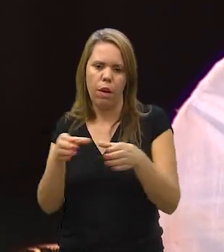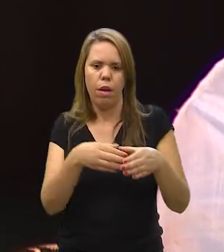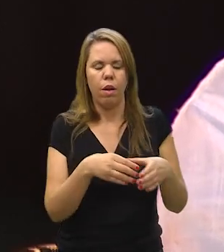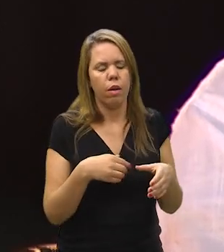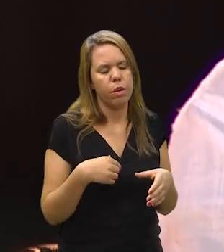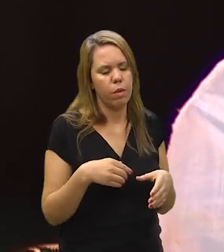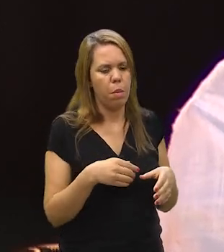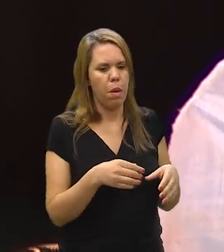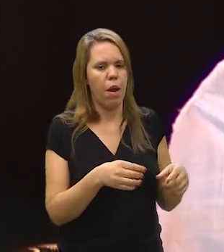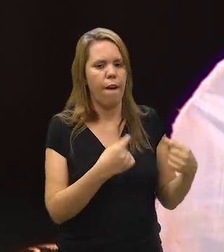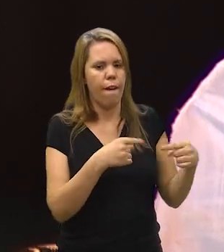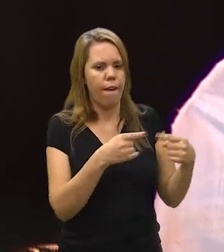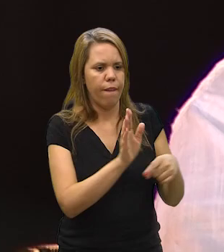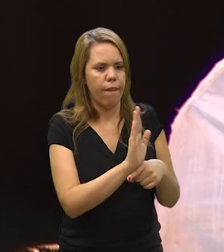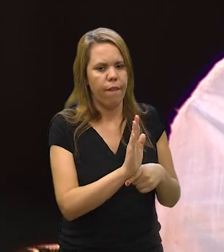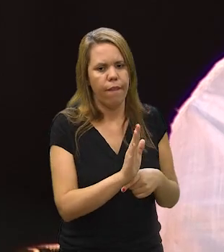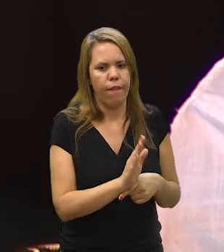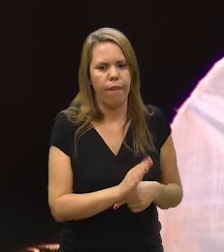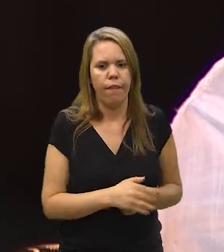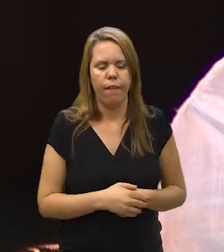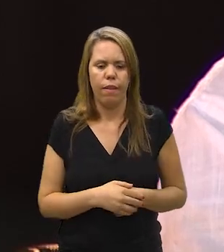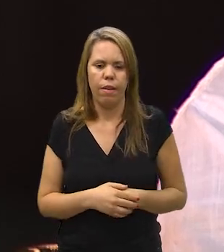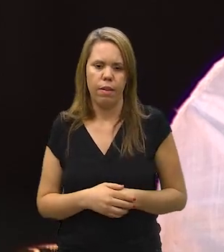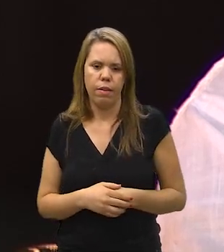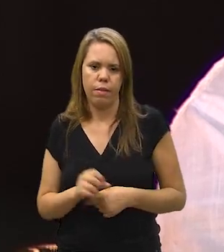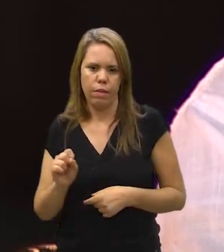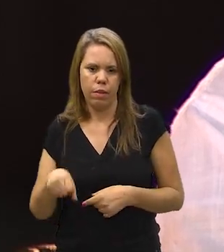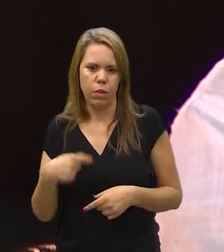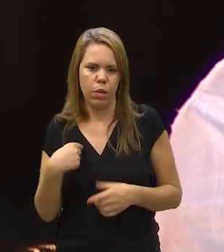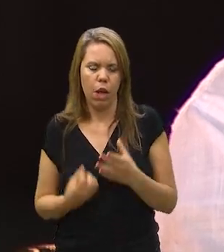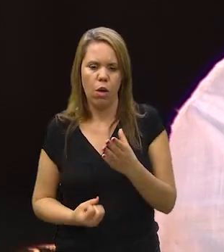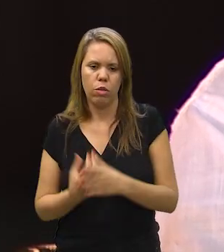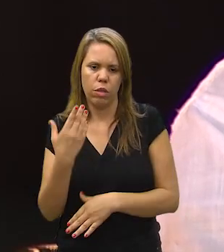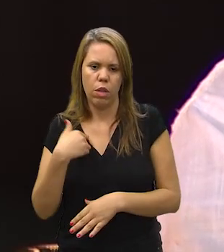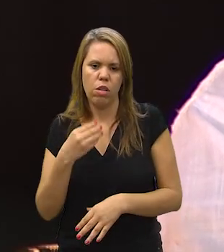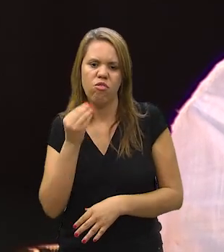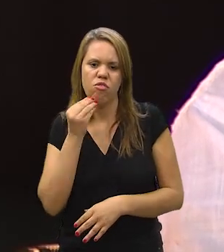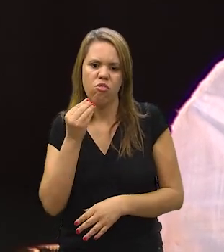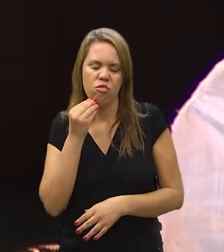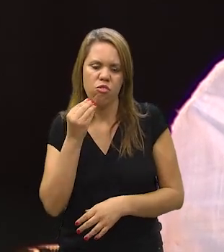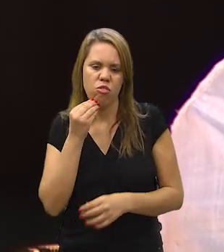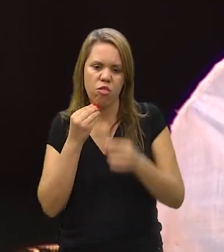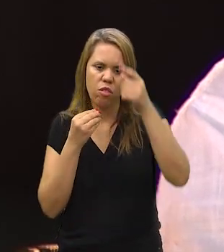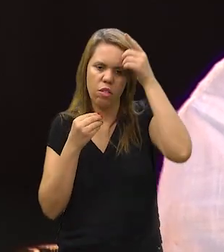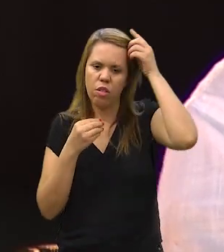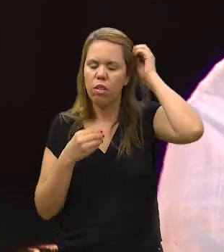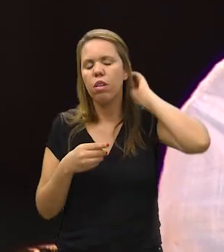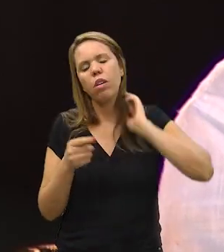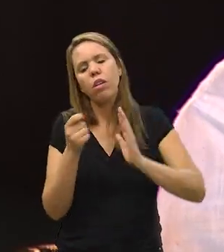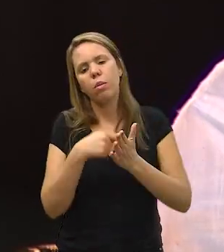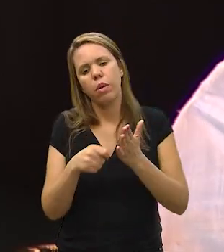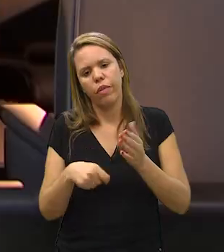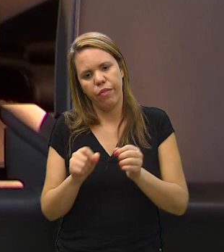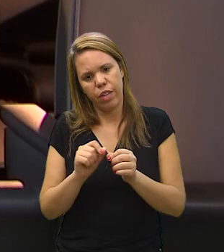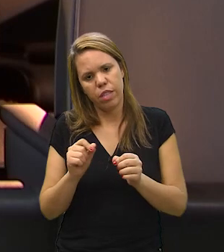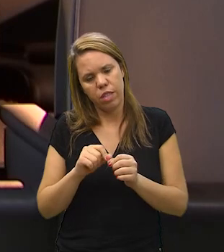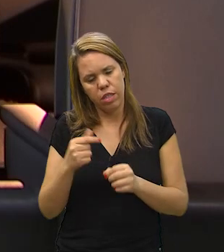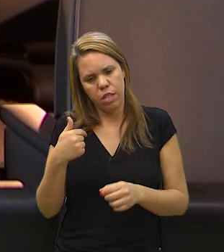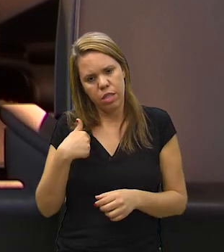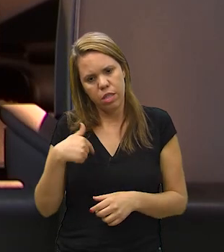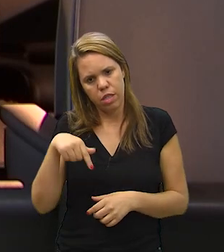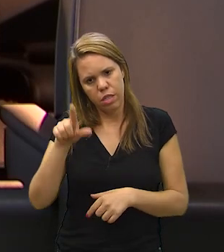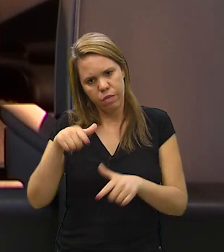para videoclipe. Mas sim, o que pintar assim, de oportunidade para roteirizar curta e